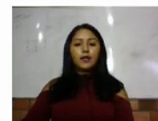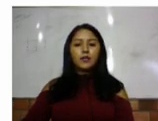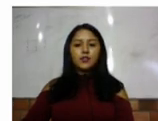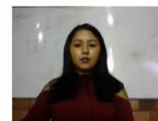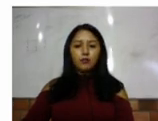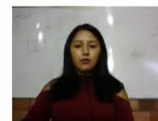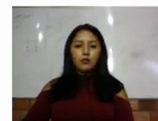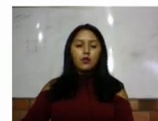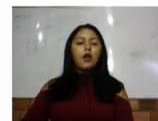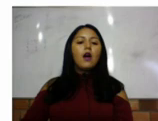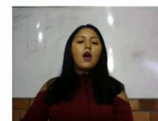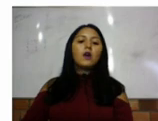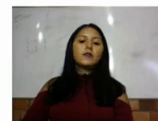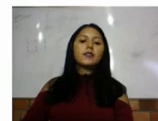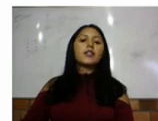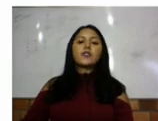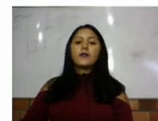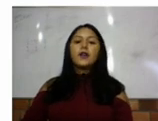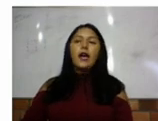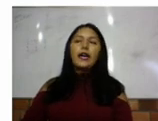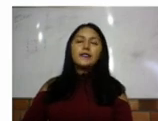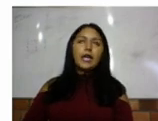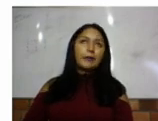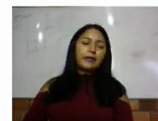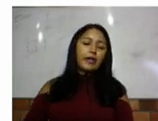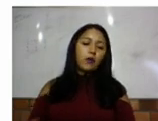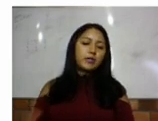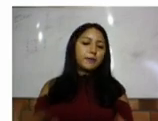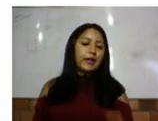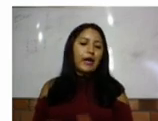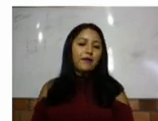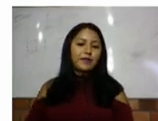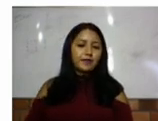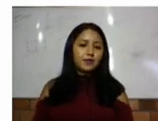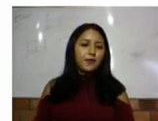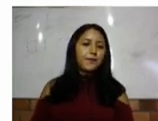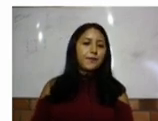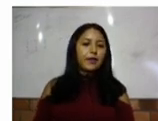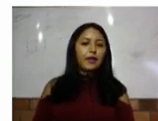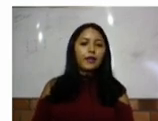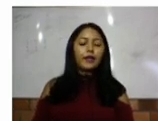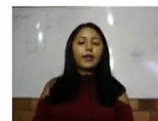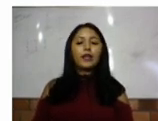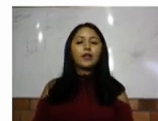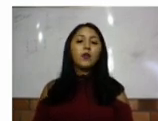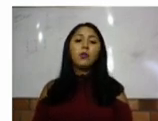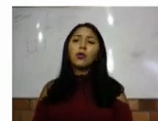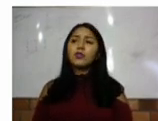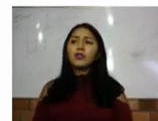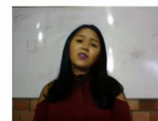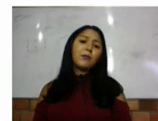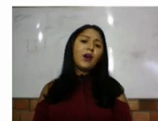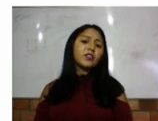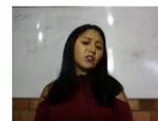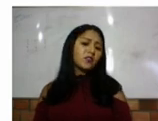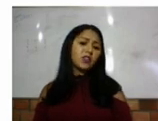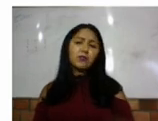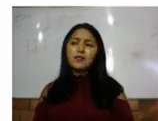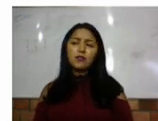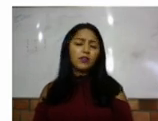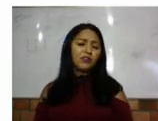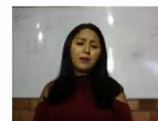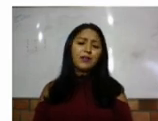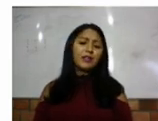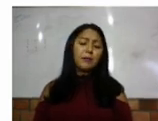com ele câmbio de elástico ou seja a gente sabe que tem algumas palavras que ela não muda não importa